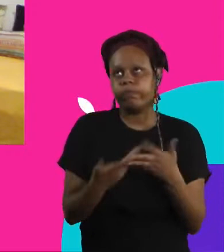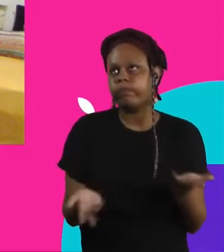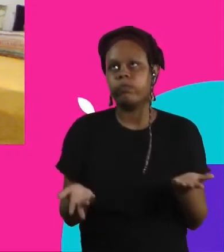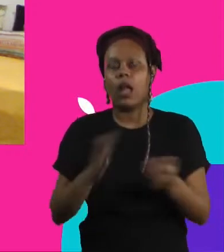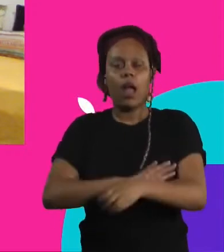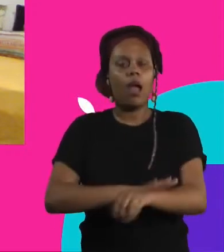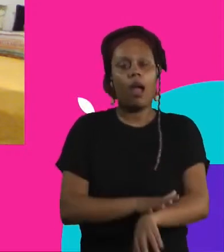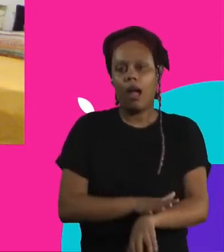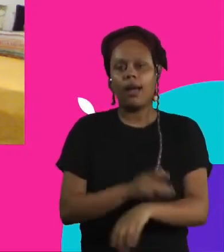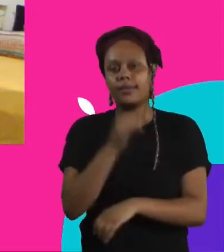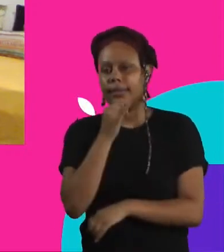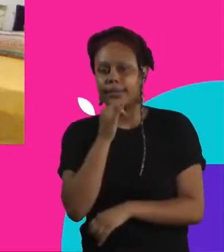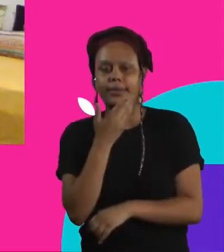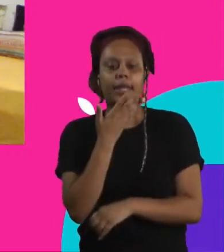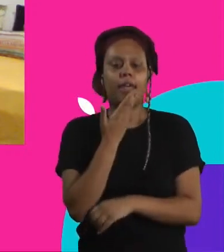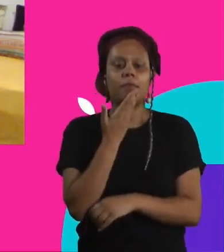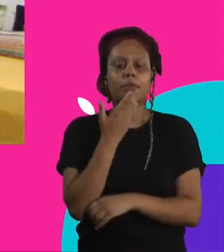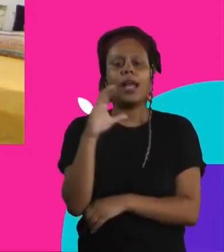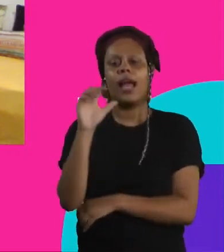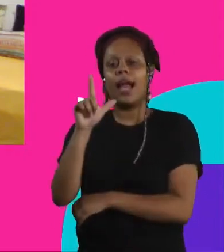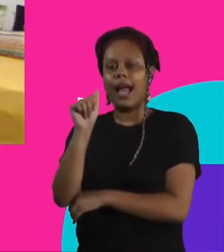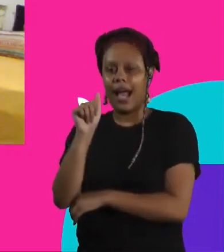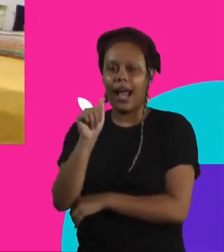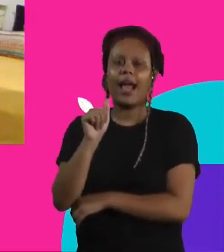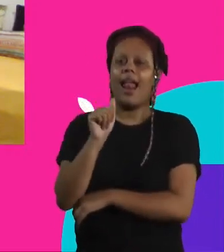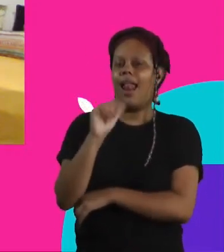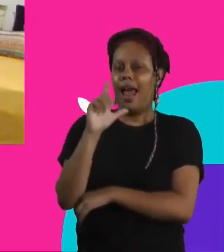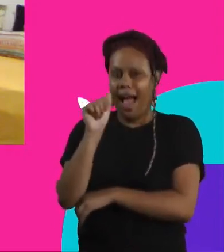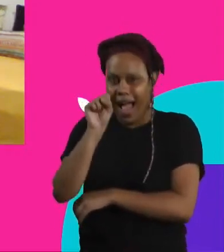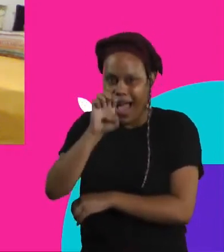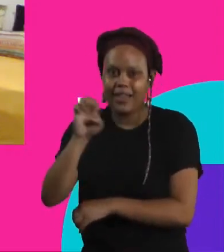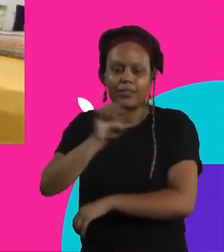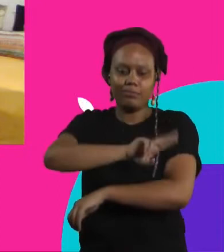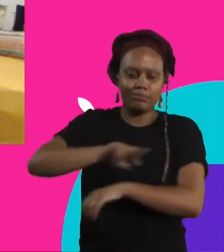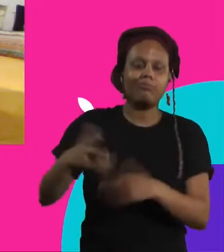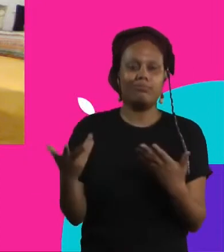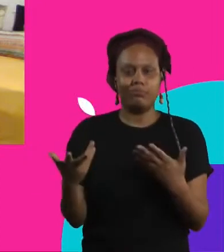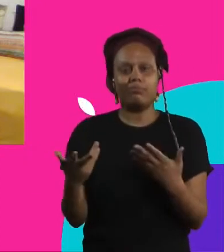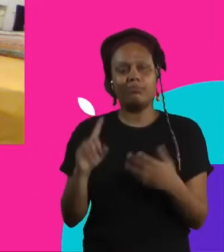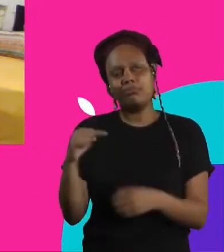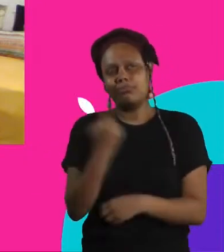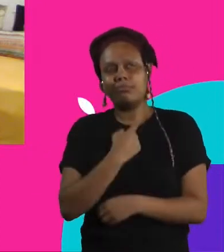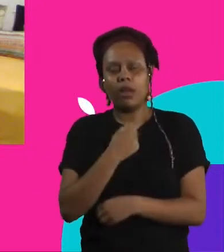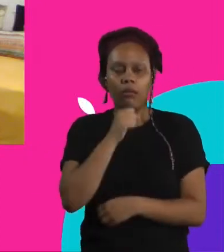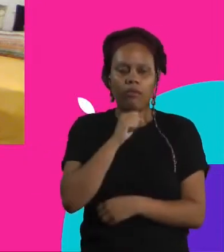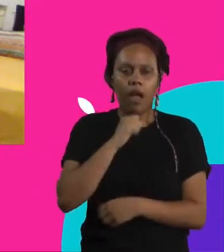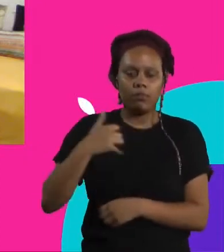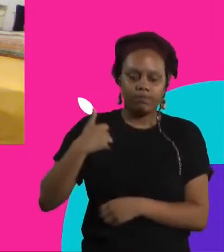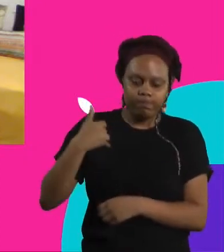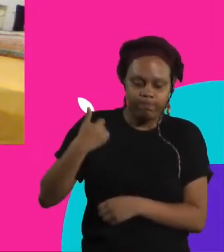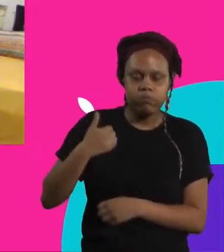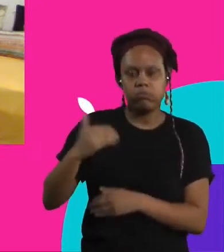raça, condição social, opção sexual, o que for, né? Todos nós vamos envelhecer. Então, uma pessoa que já